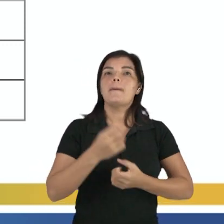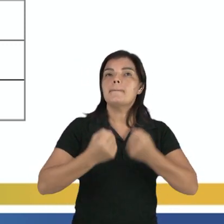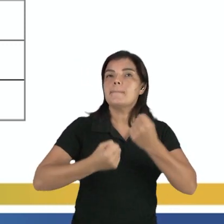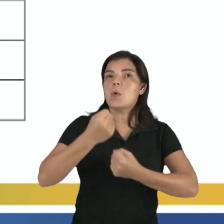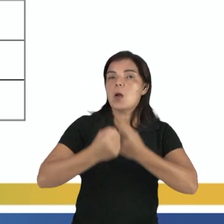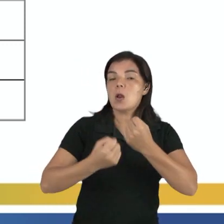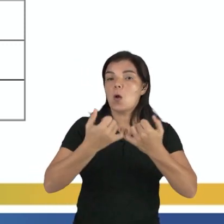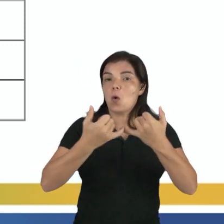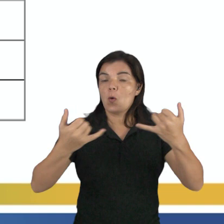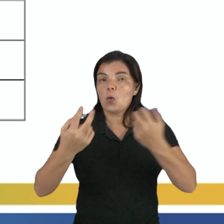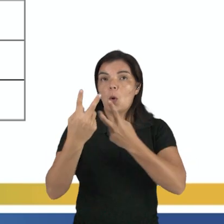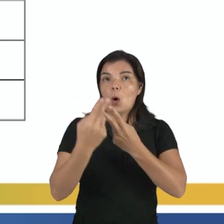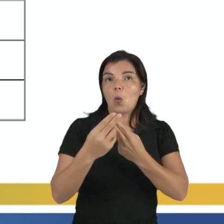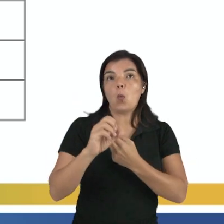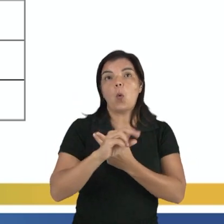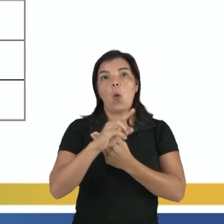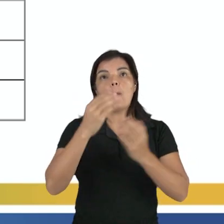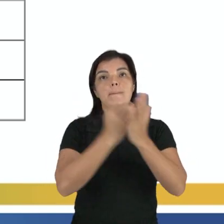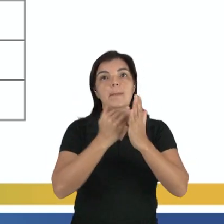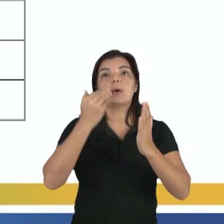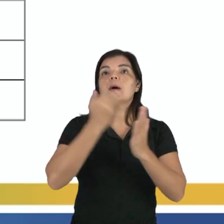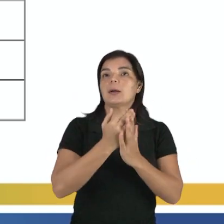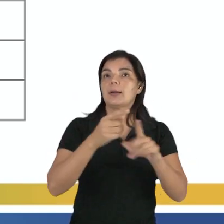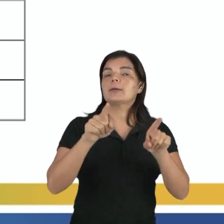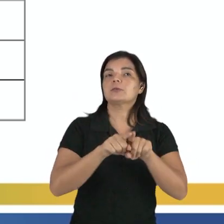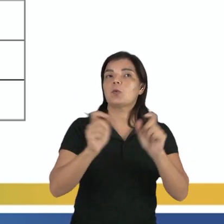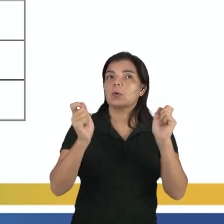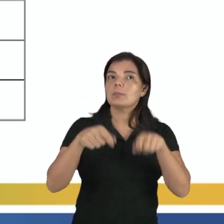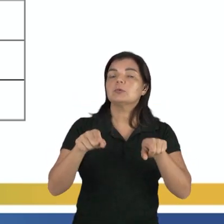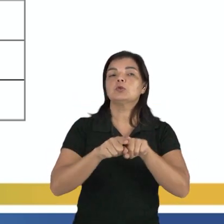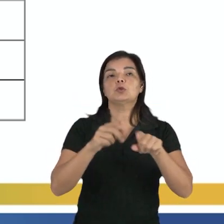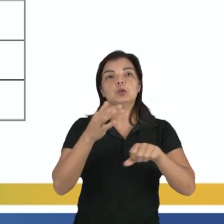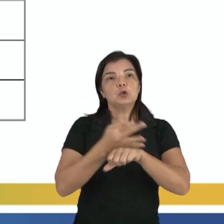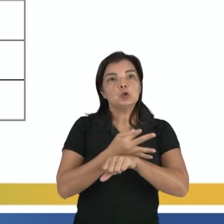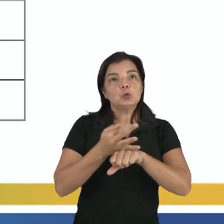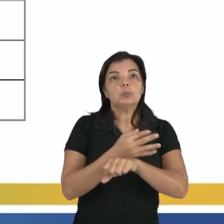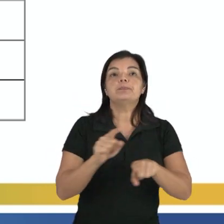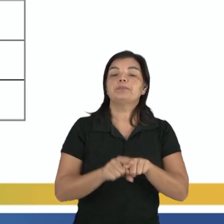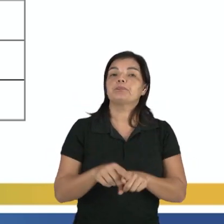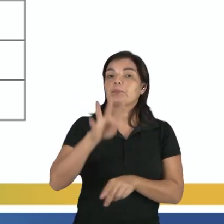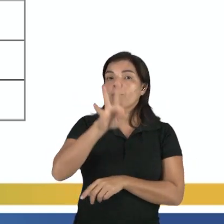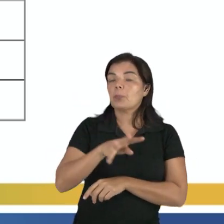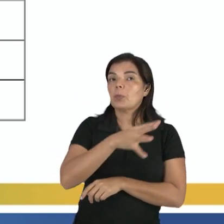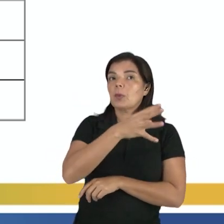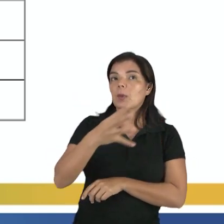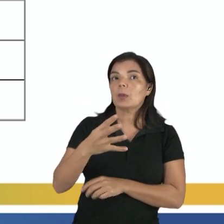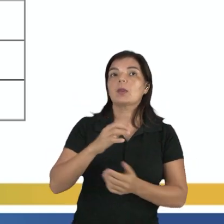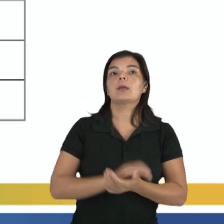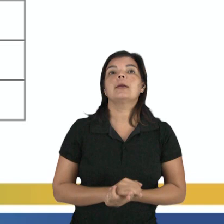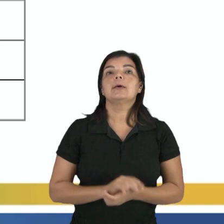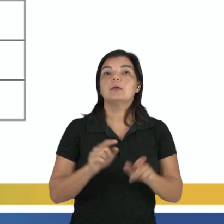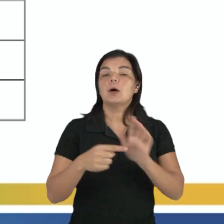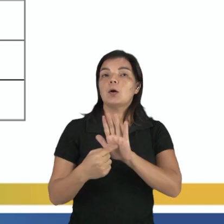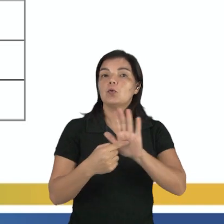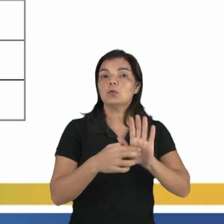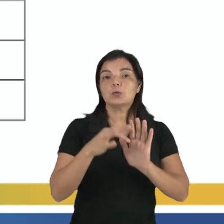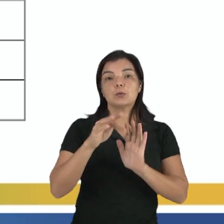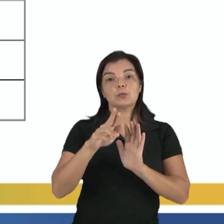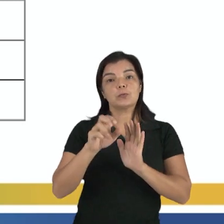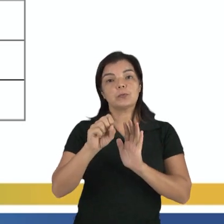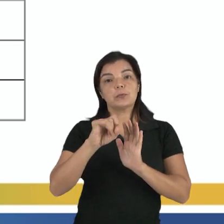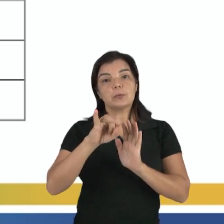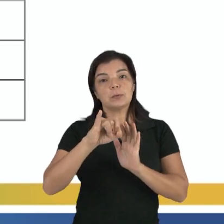por uma corrente elétrica igual ou maior do que aquelas que são capazes de suportar o quadro a seguir mostra